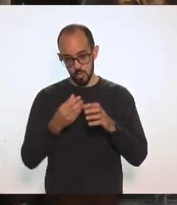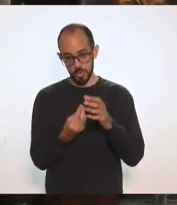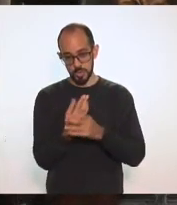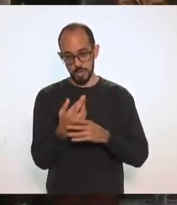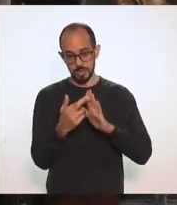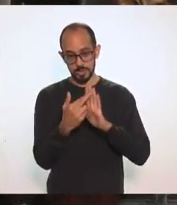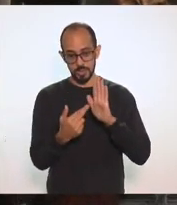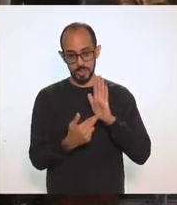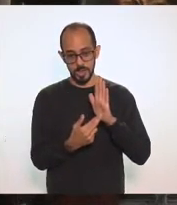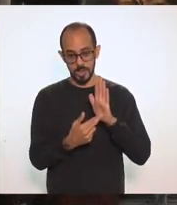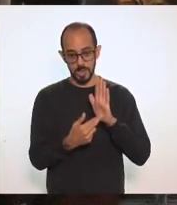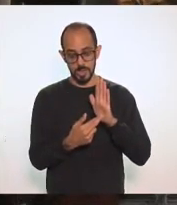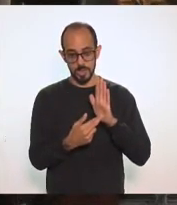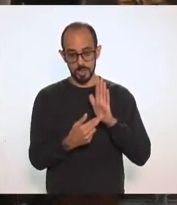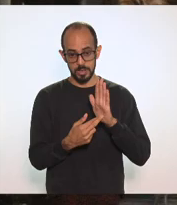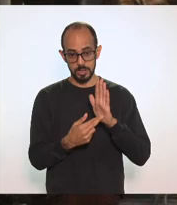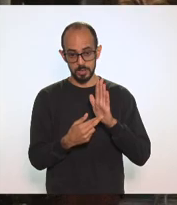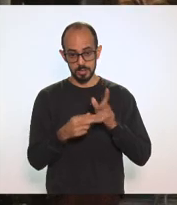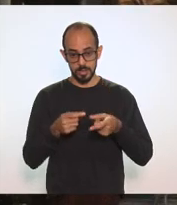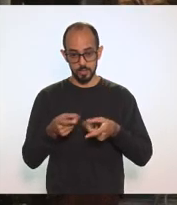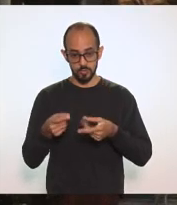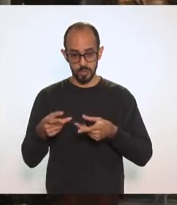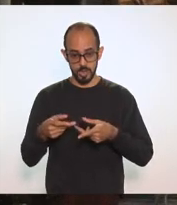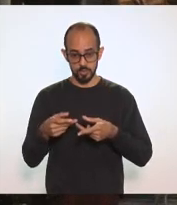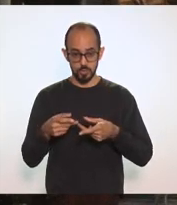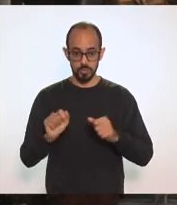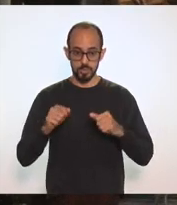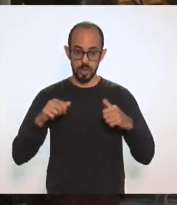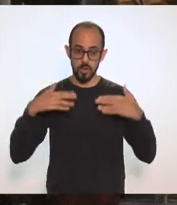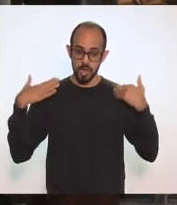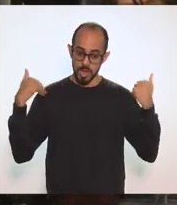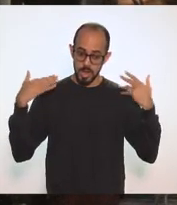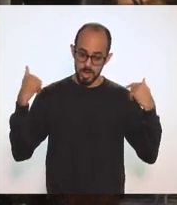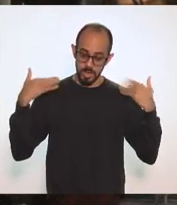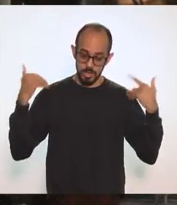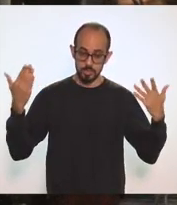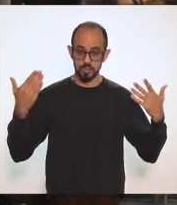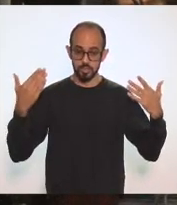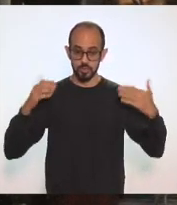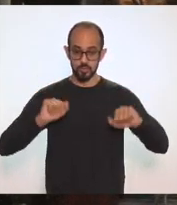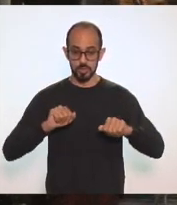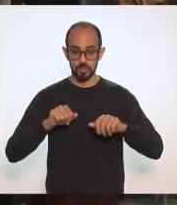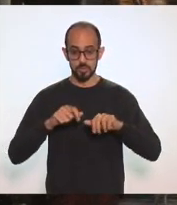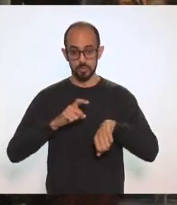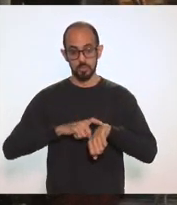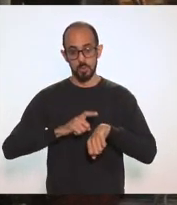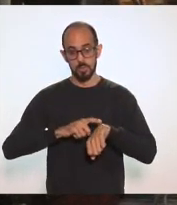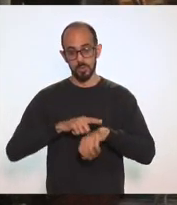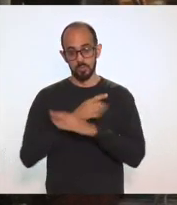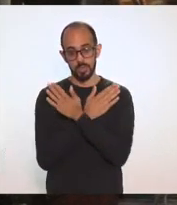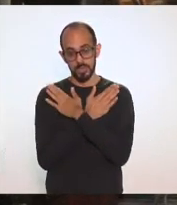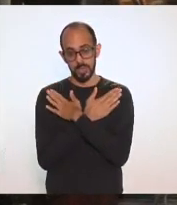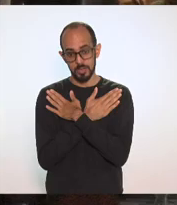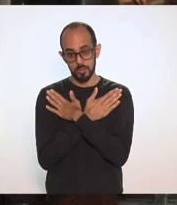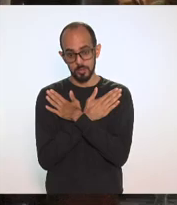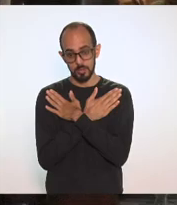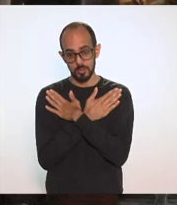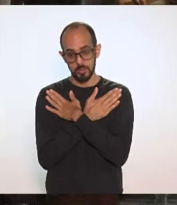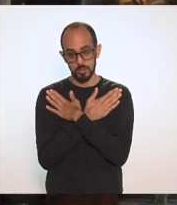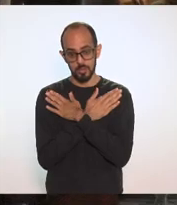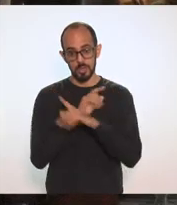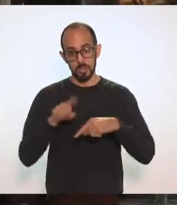proibições de funcionamento de atividades comerciais ou recreativas no período do feriado. Esse era o texto. E aí, no